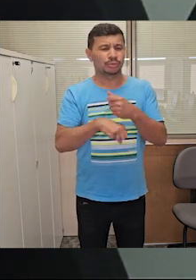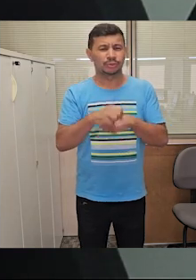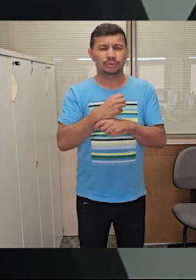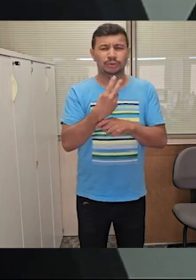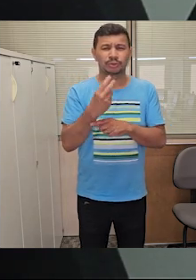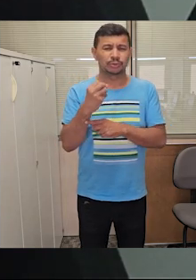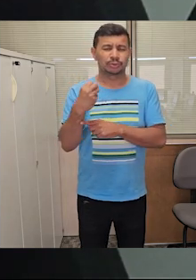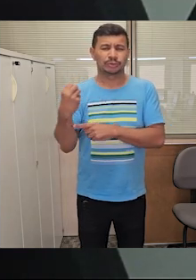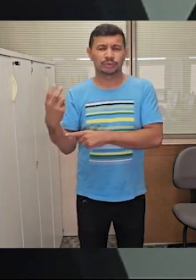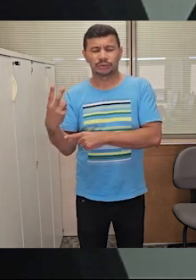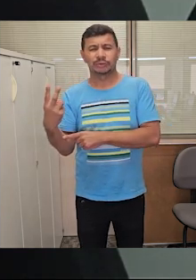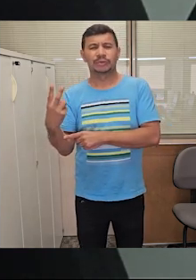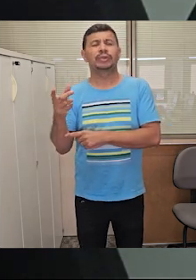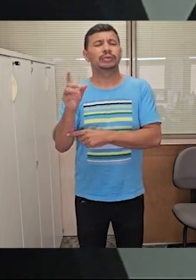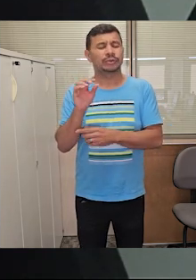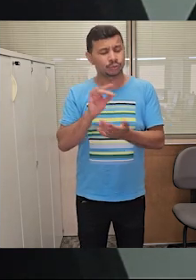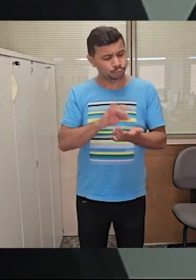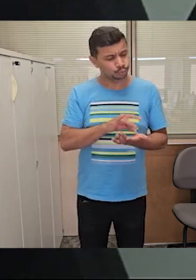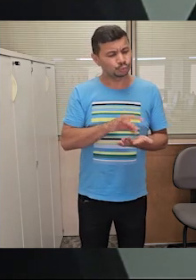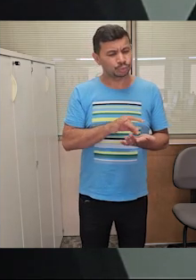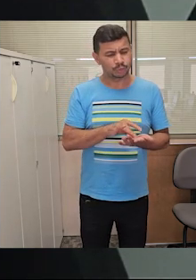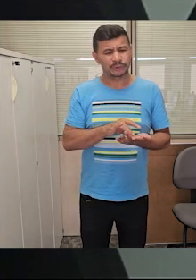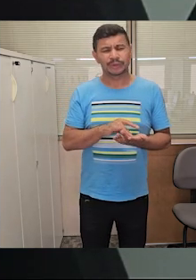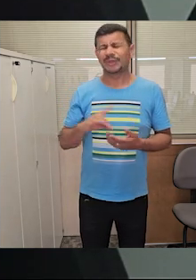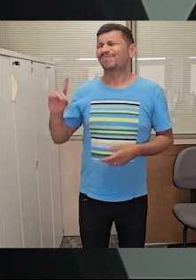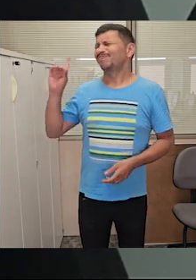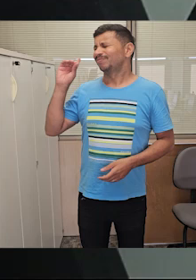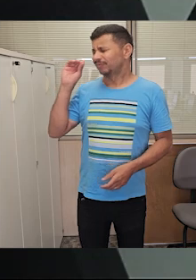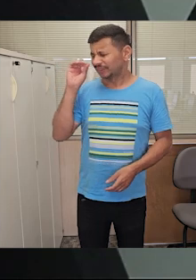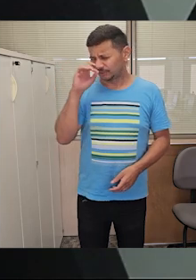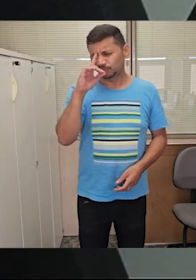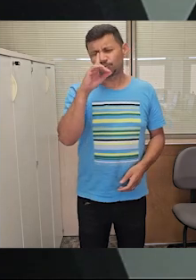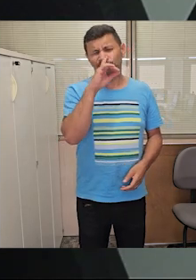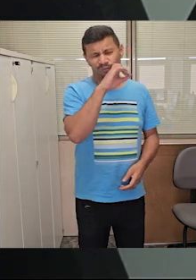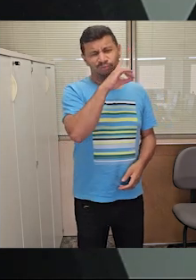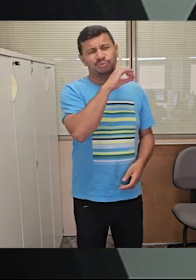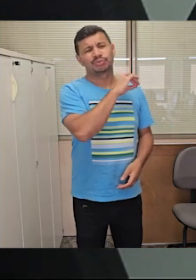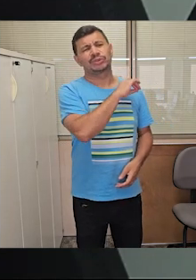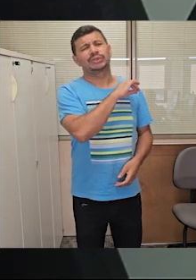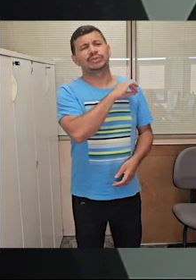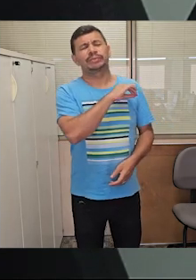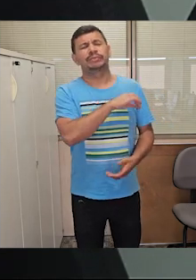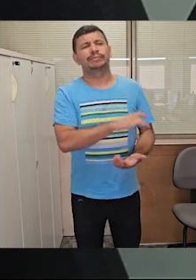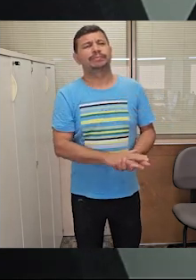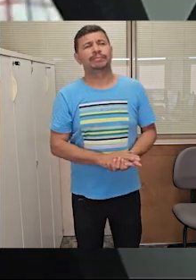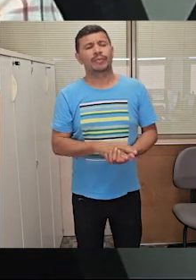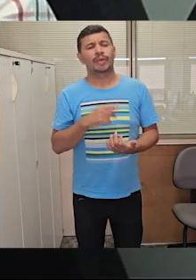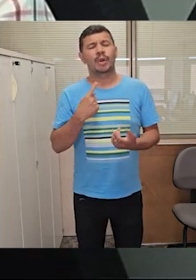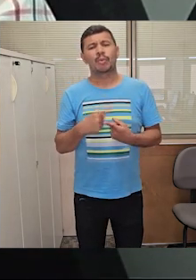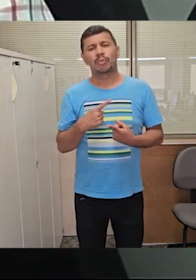2022 tivesse vingado, teria sido muito pior. Porque,